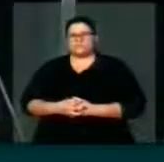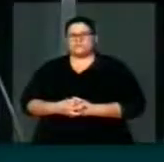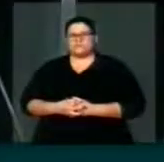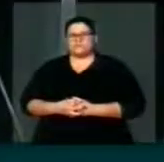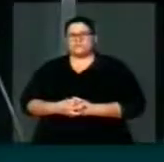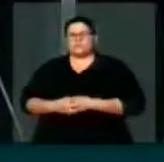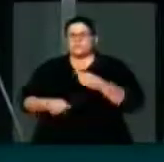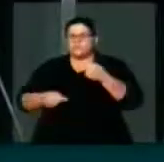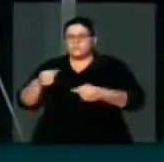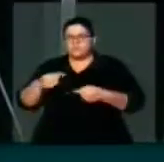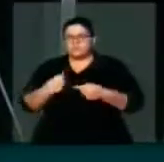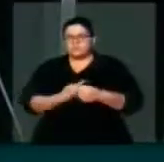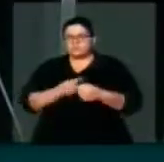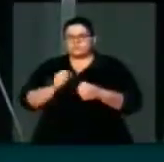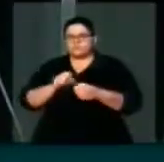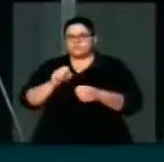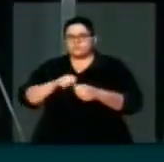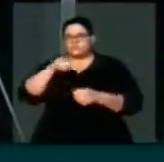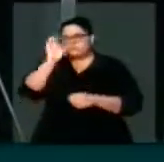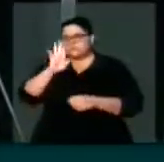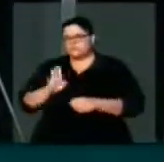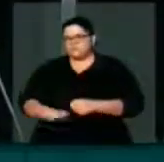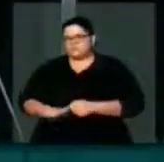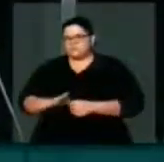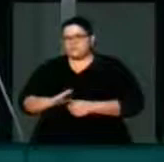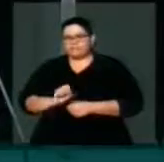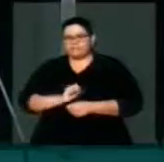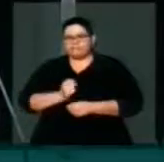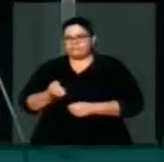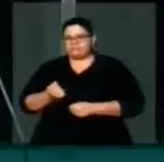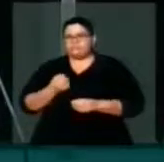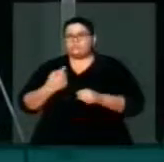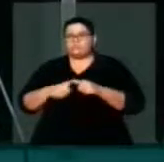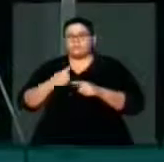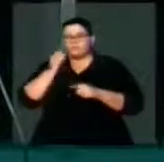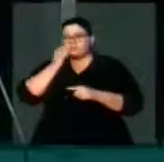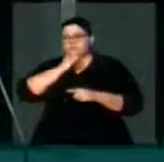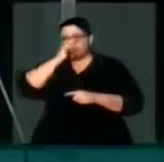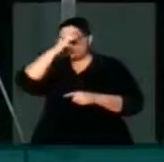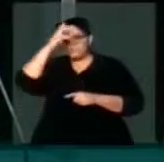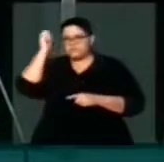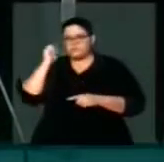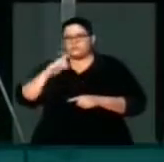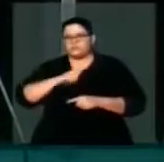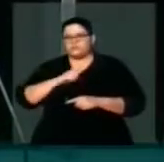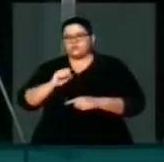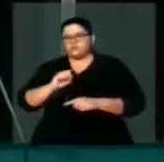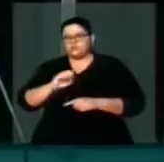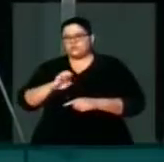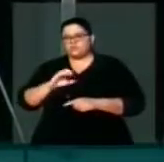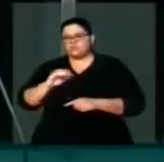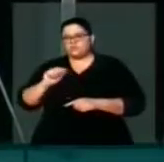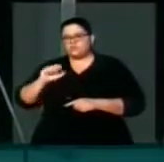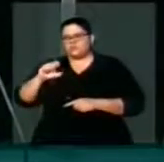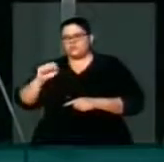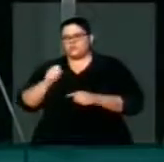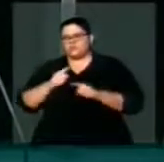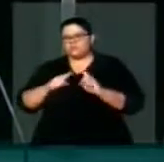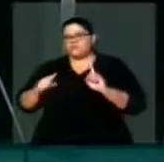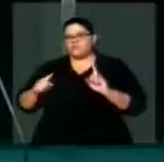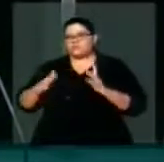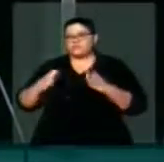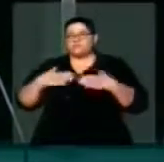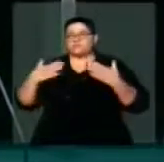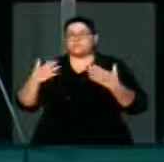matiz do debate que nós realizamos no Brasil. Porque a Amazônia tem secas. E, de repente, surge